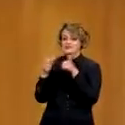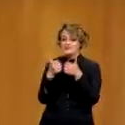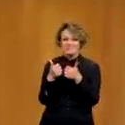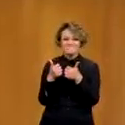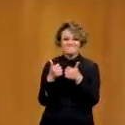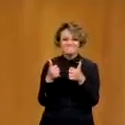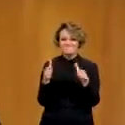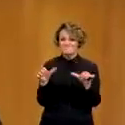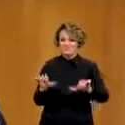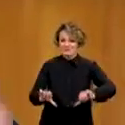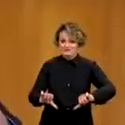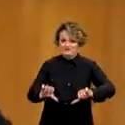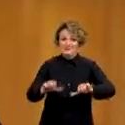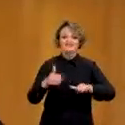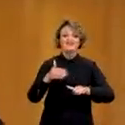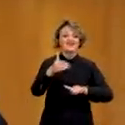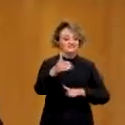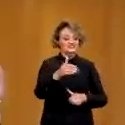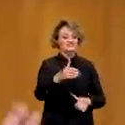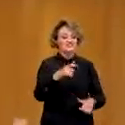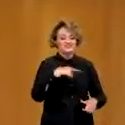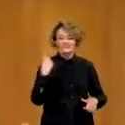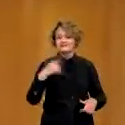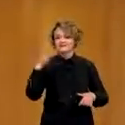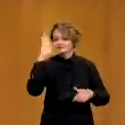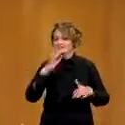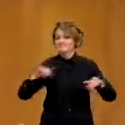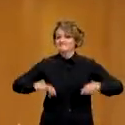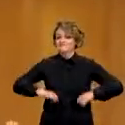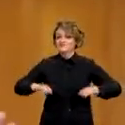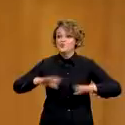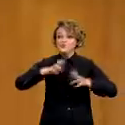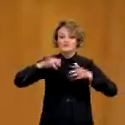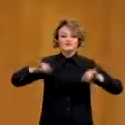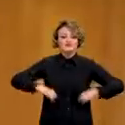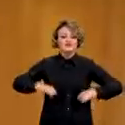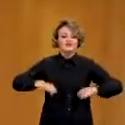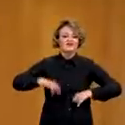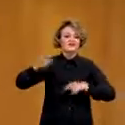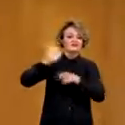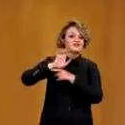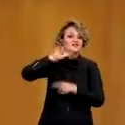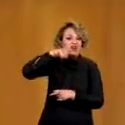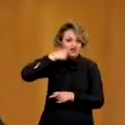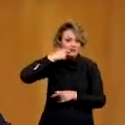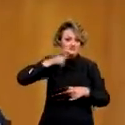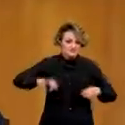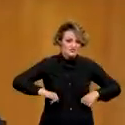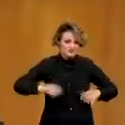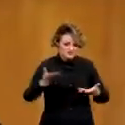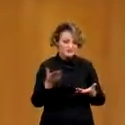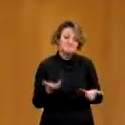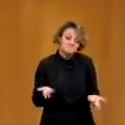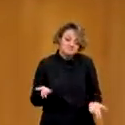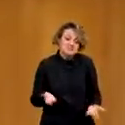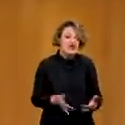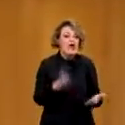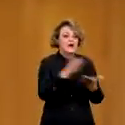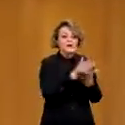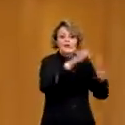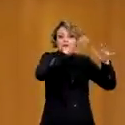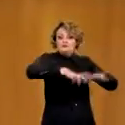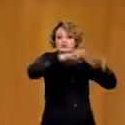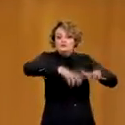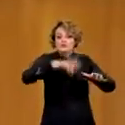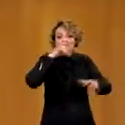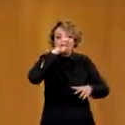vai causar transtornos aos habitantes do planeta Terra. A gente viu agora Alagoas, tá? Né? Alagoas está sofrendo aí com essa chuva, né? Está chovendo demais onde não